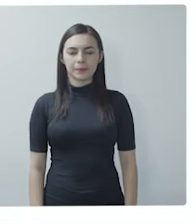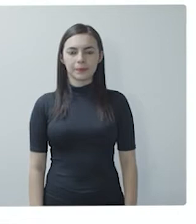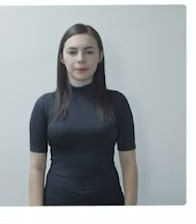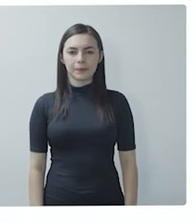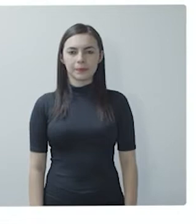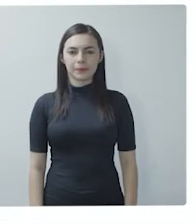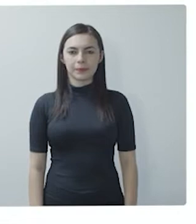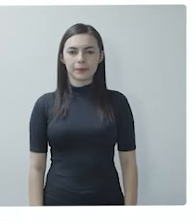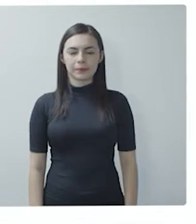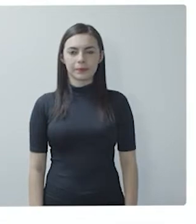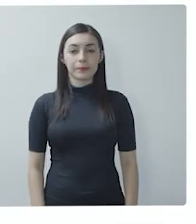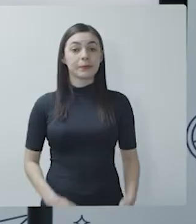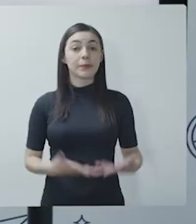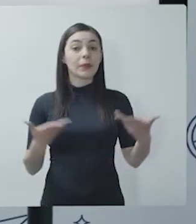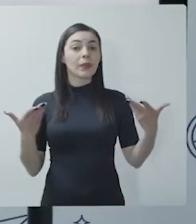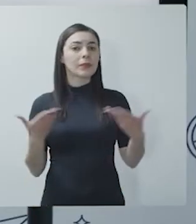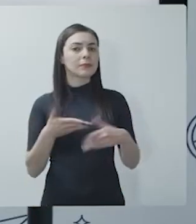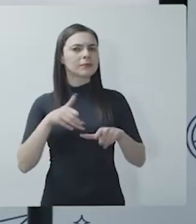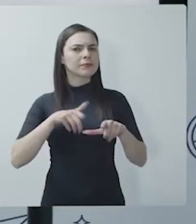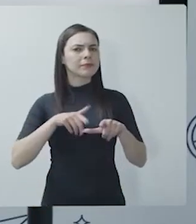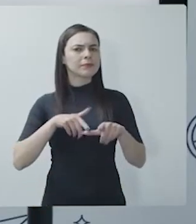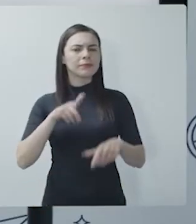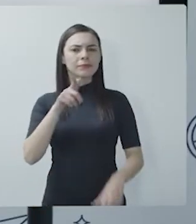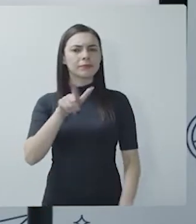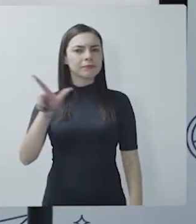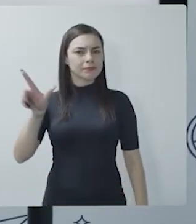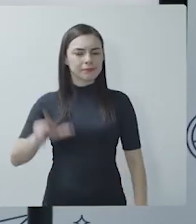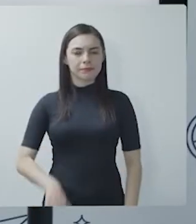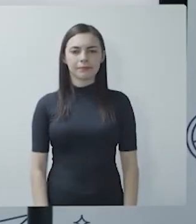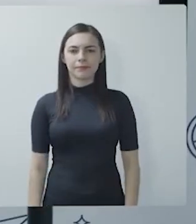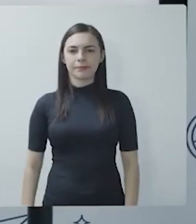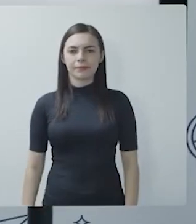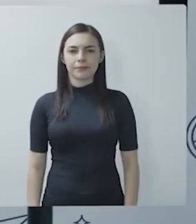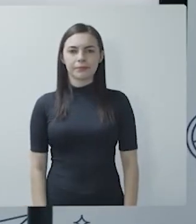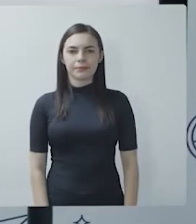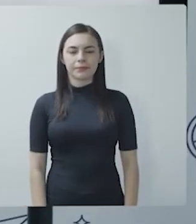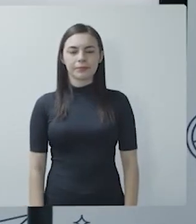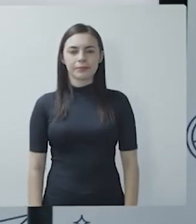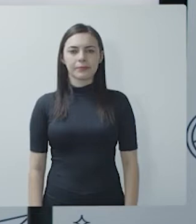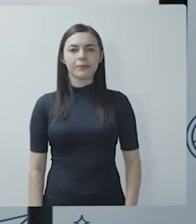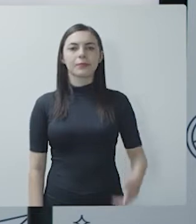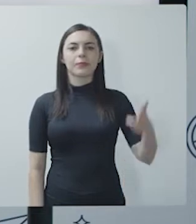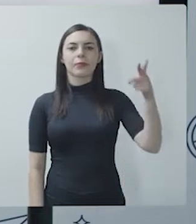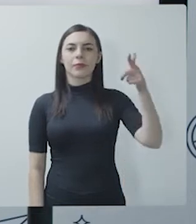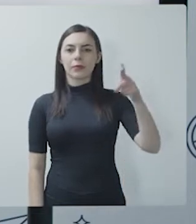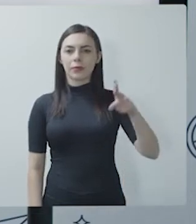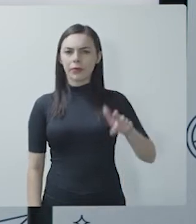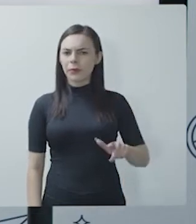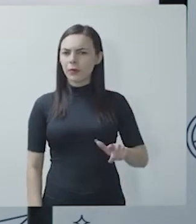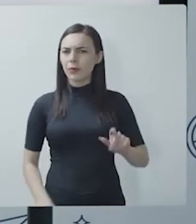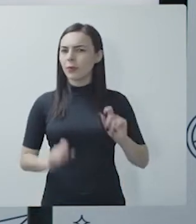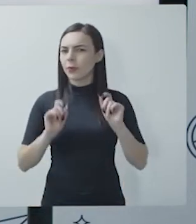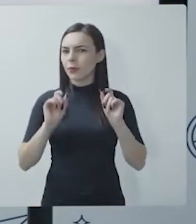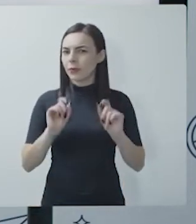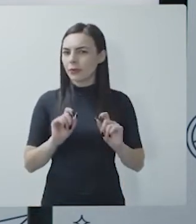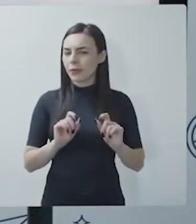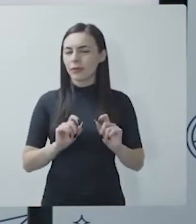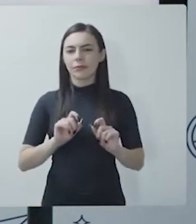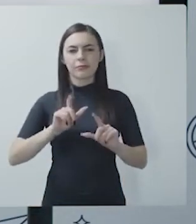Agora, outra letra. E novamente vamos fazer a